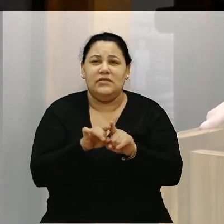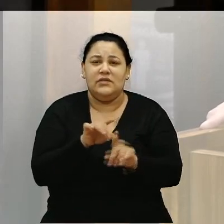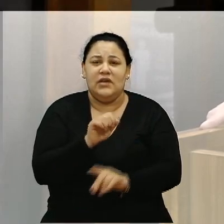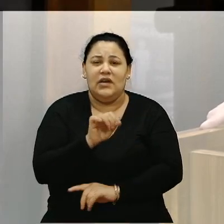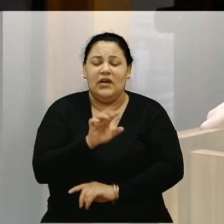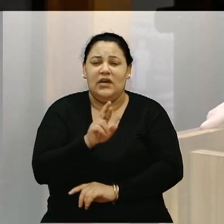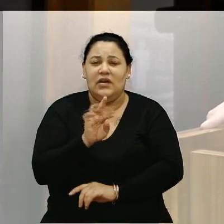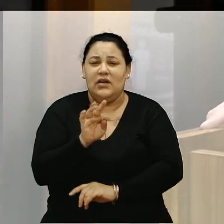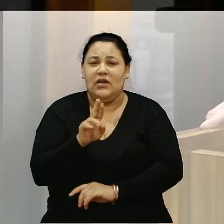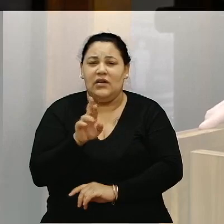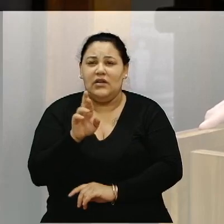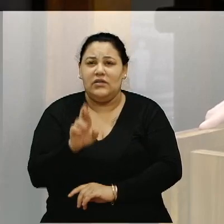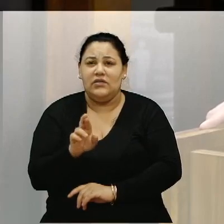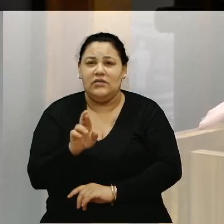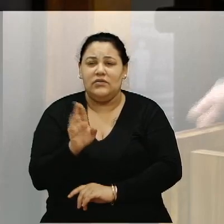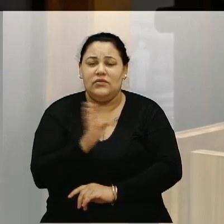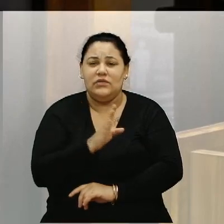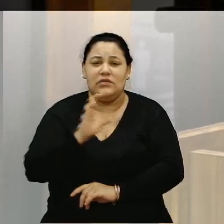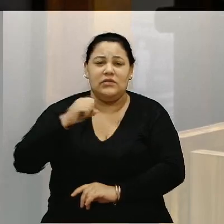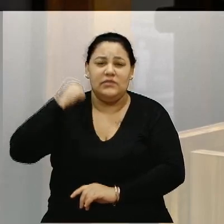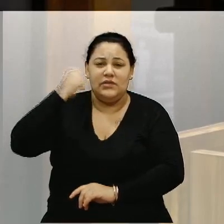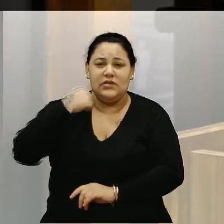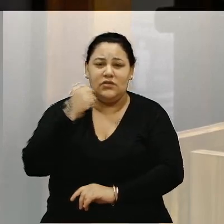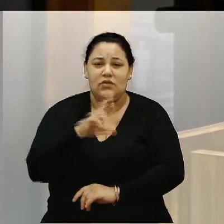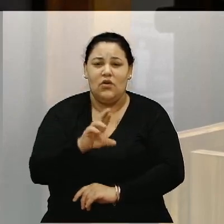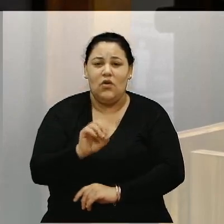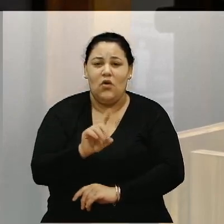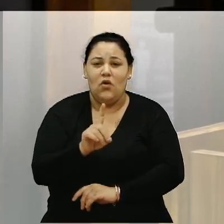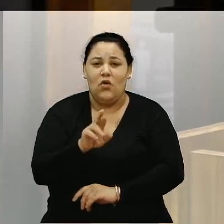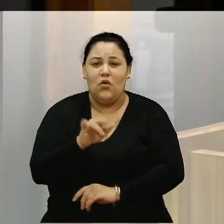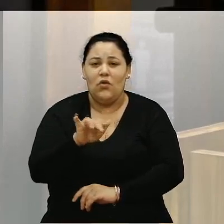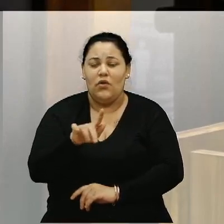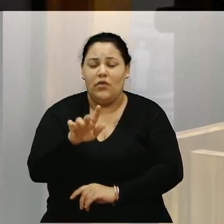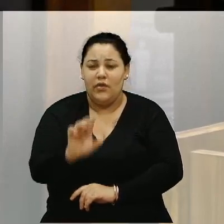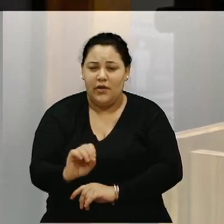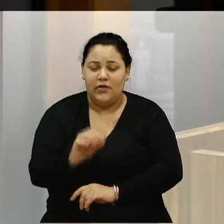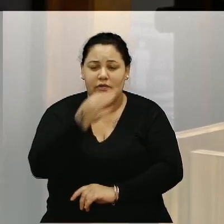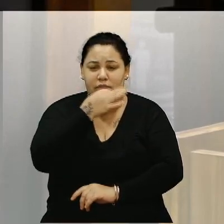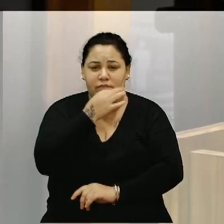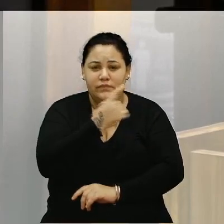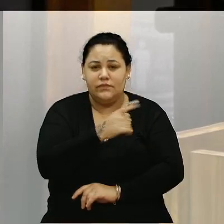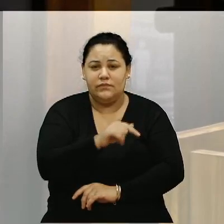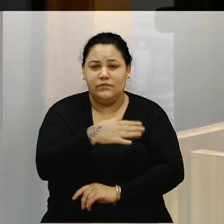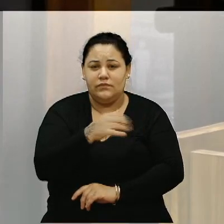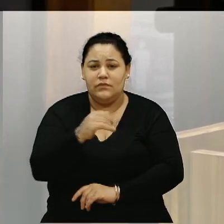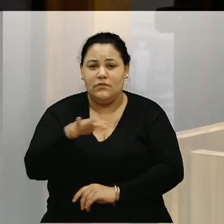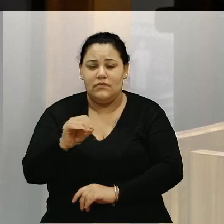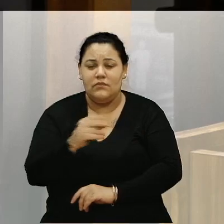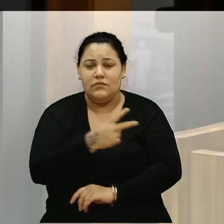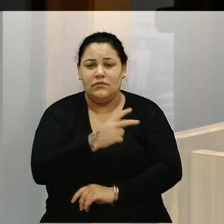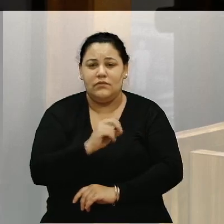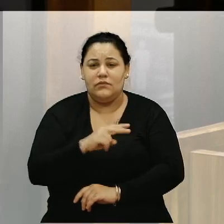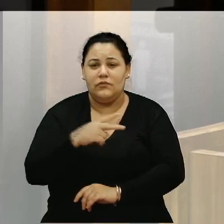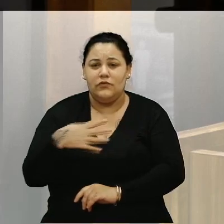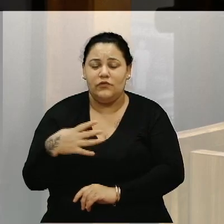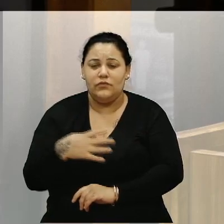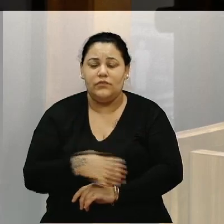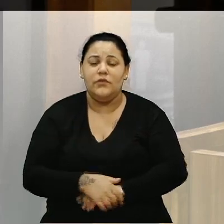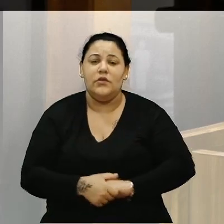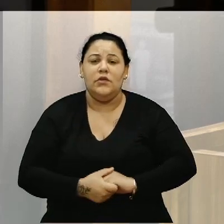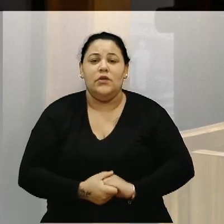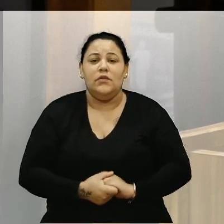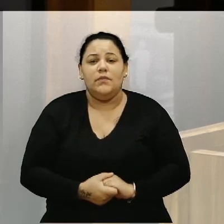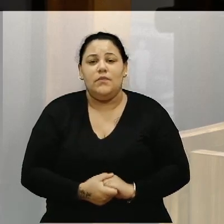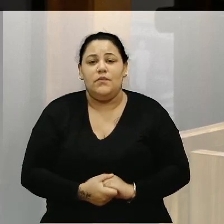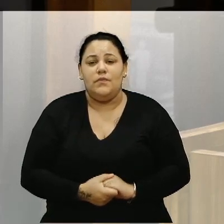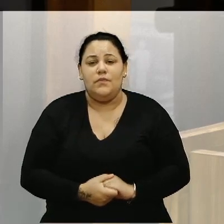senador Rodrigo Pacheco, PSD. Caxias do Sul, 17 de maio de 2024, 149 anos da colonização, 134 anos